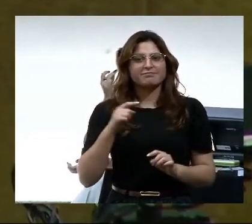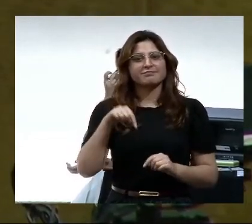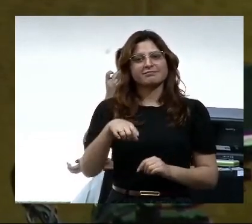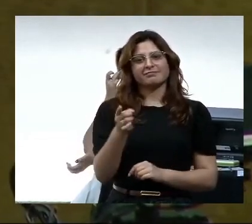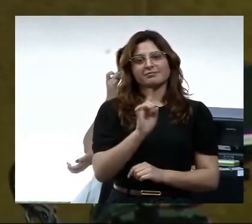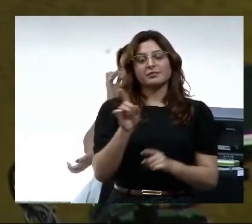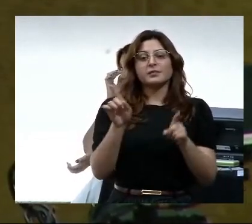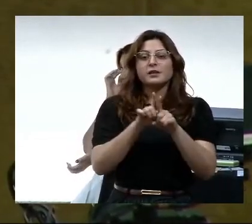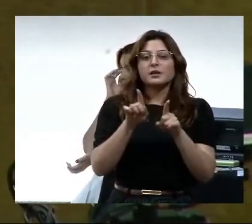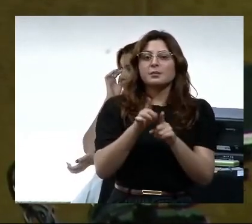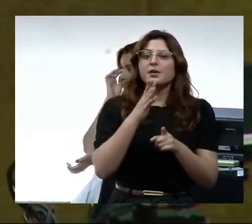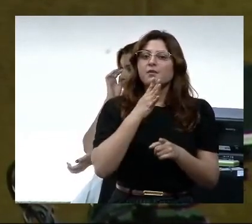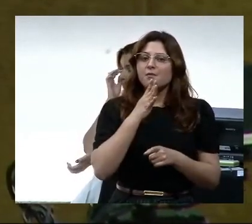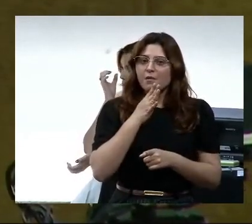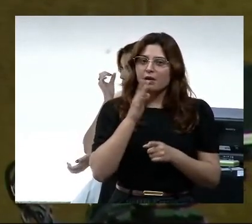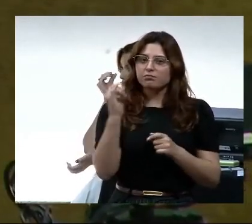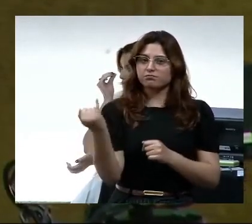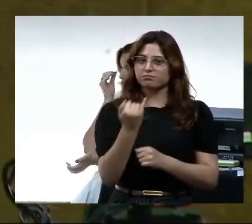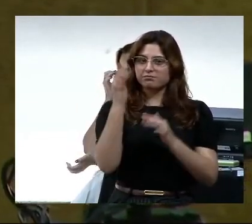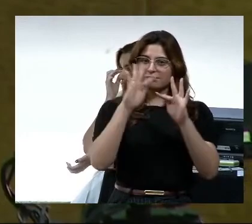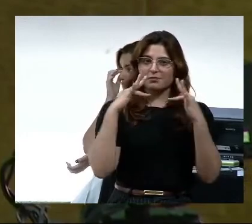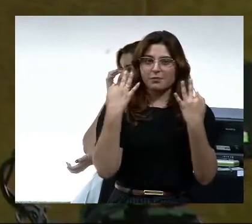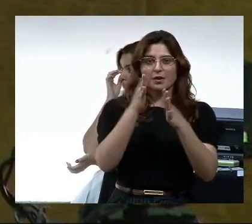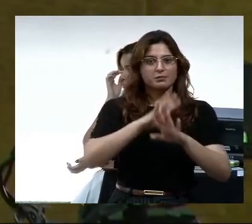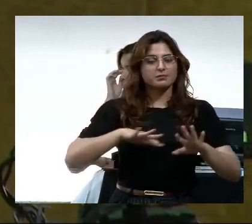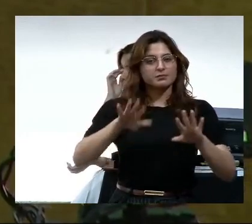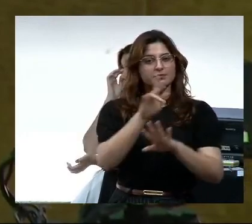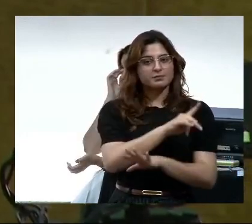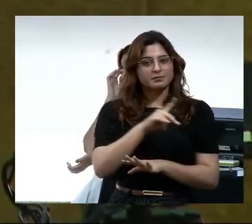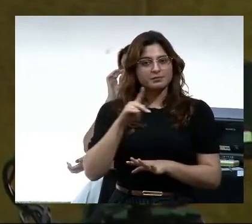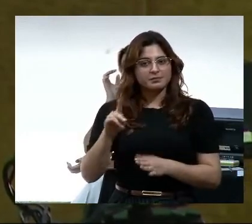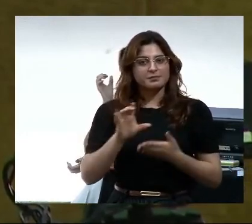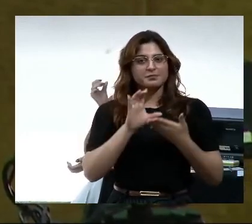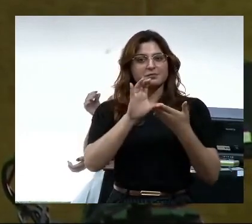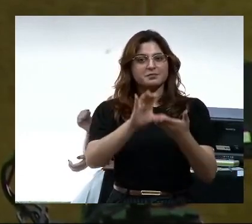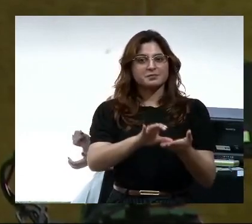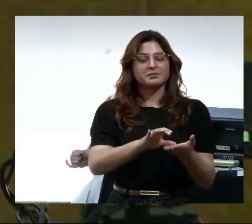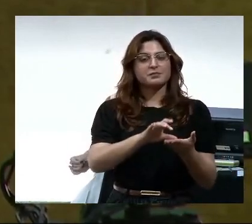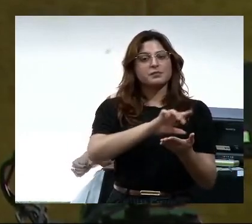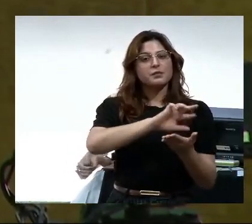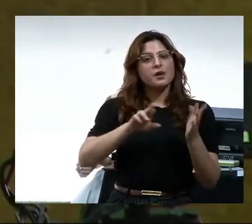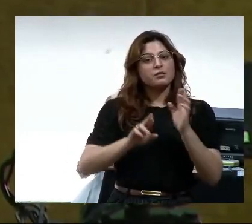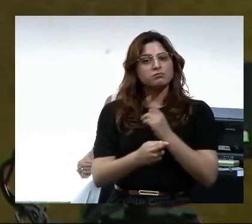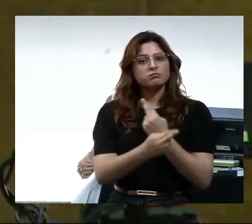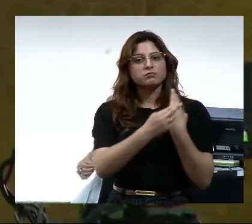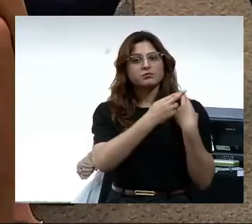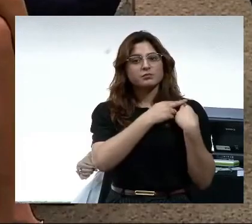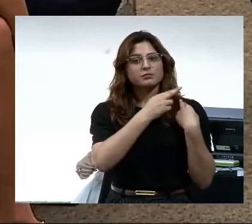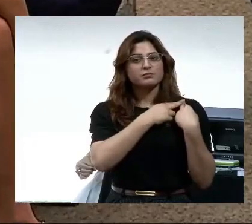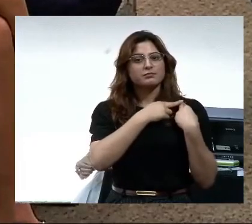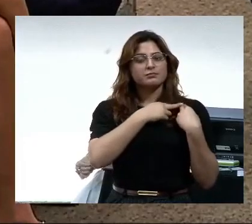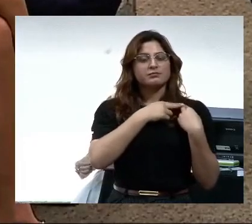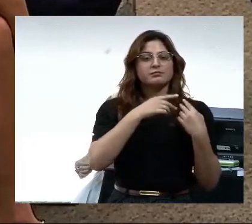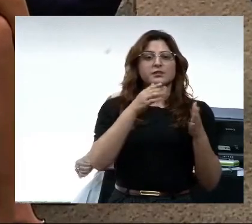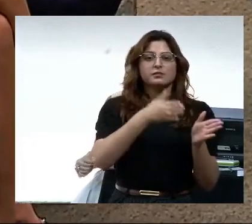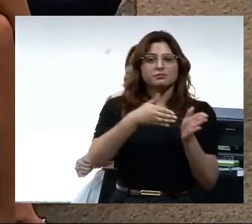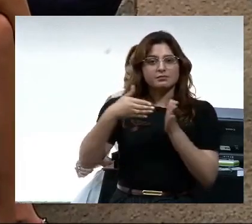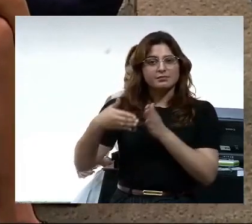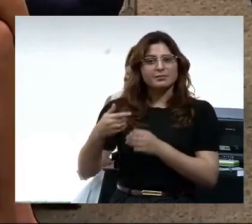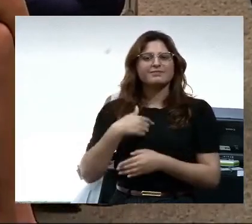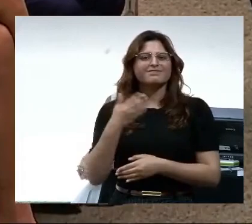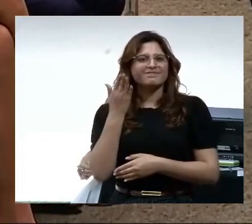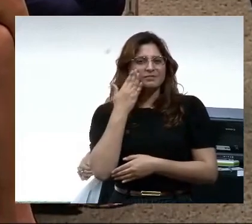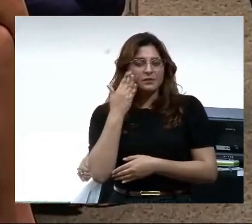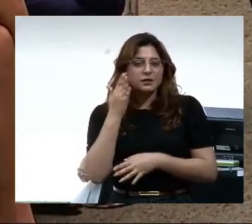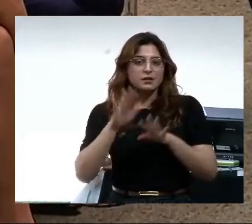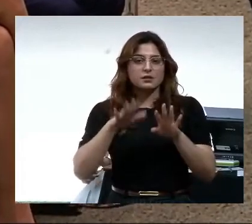as famílias de presidentes, conselheiros e dirigentes de ordem, porque sei o quanto pesa a ausência de um pai, de uma